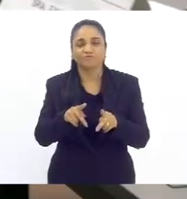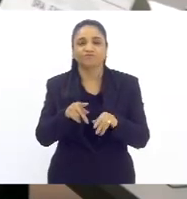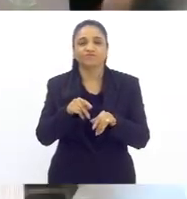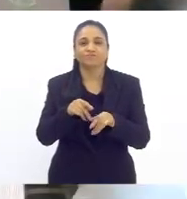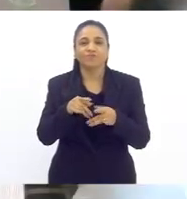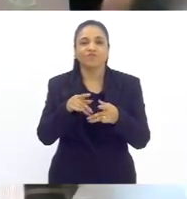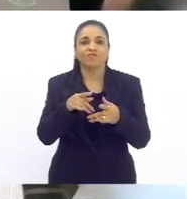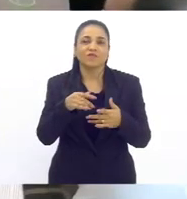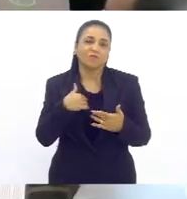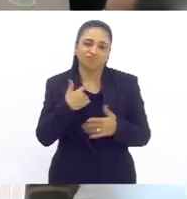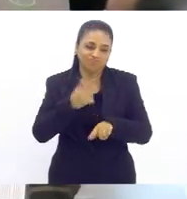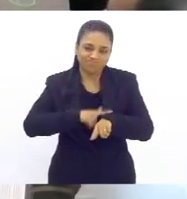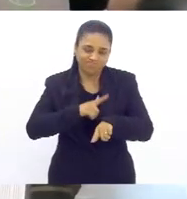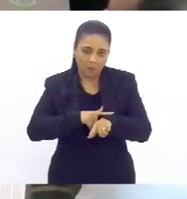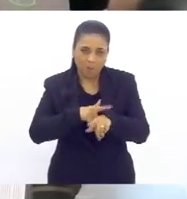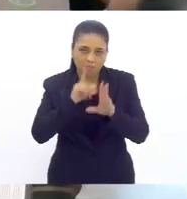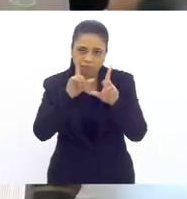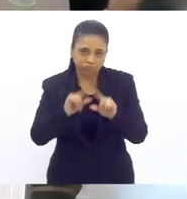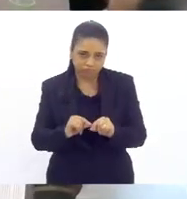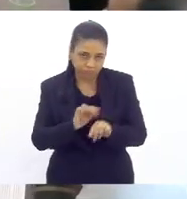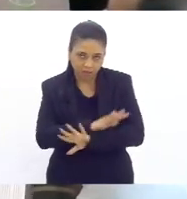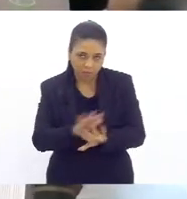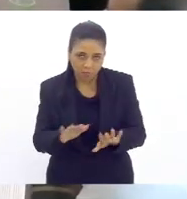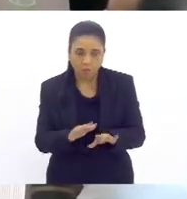não tem mais tempo